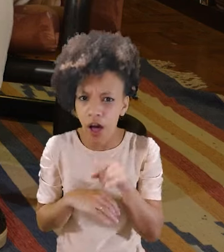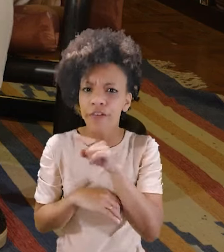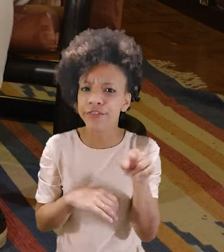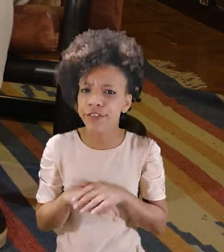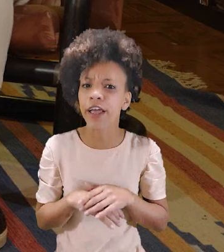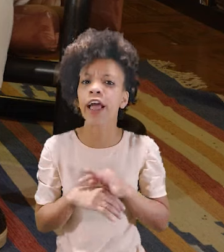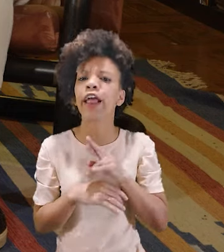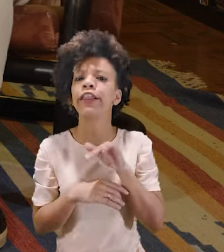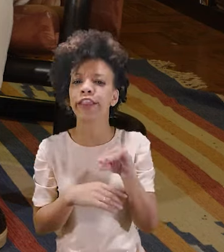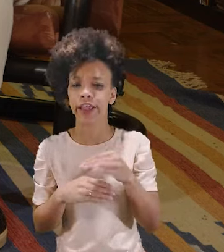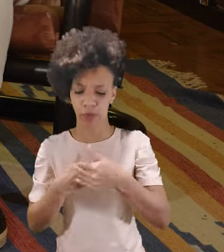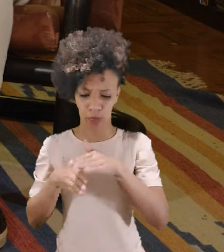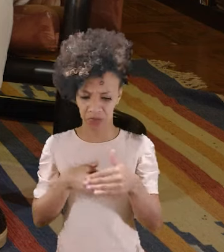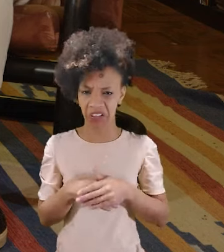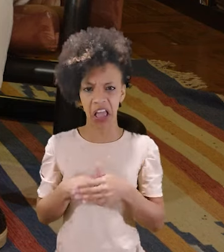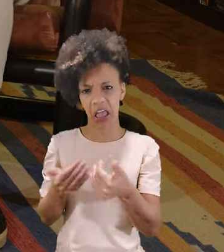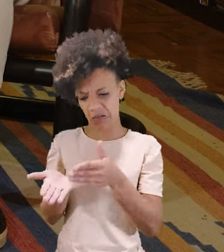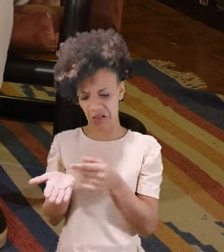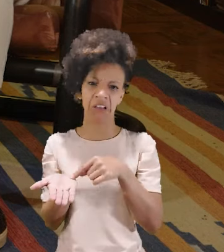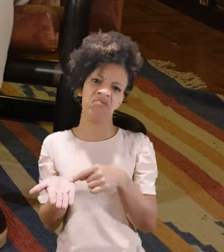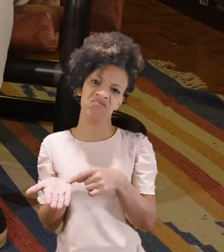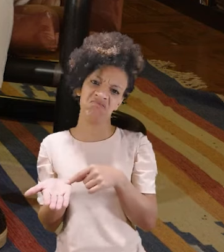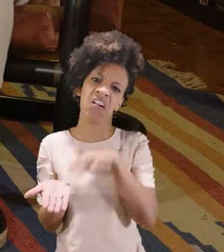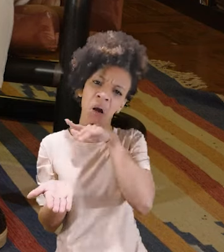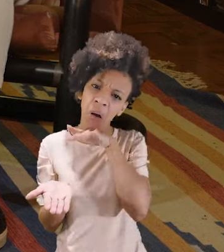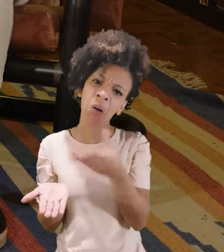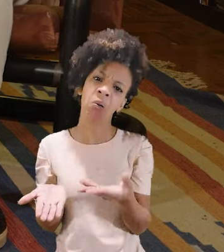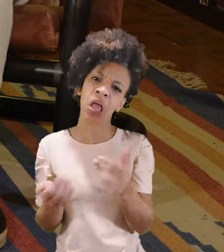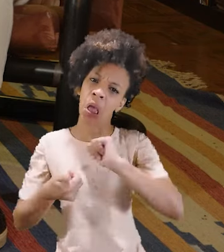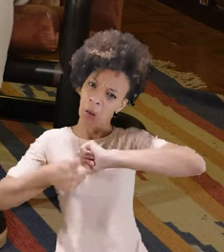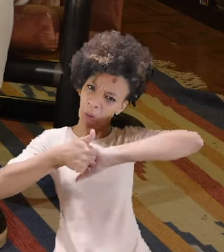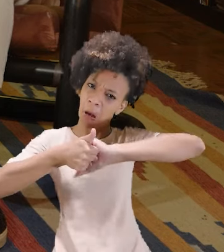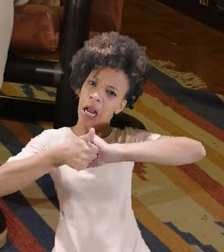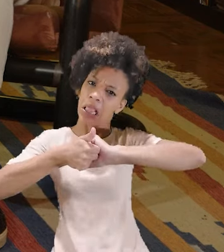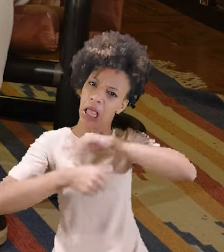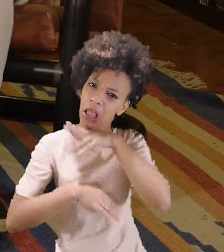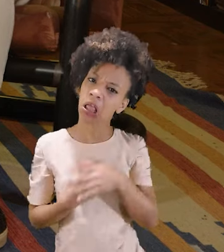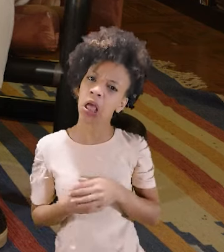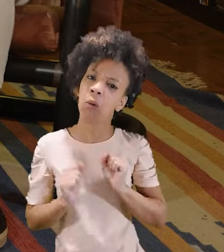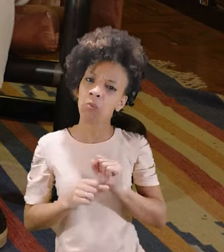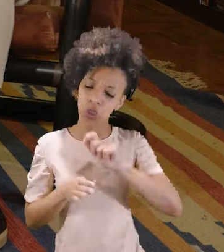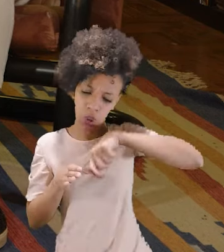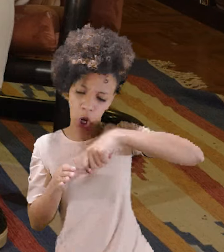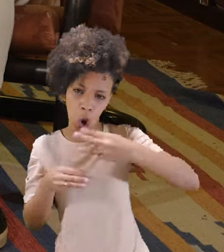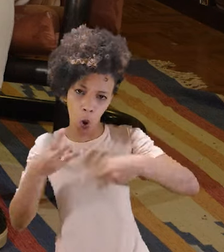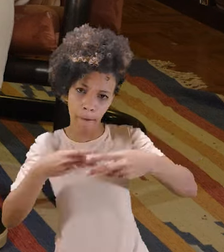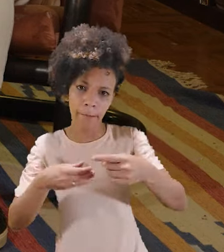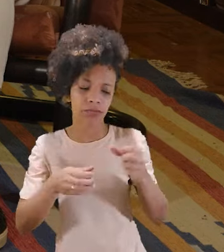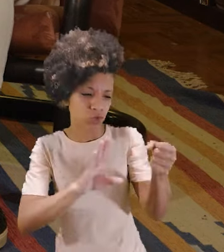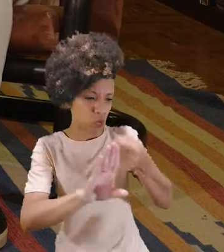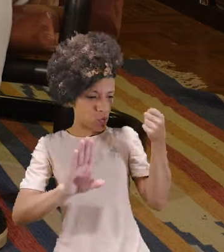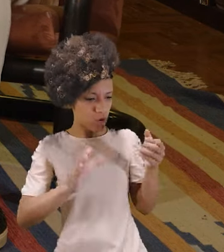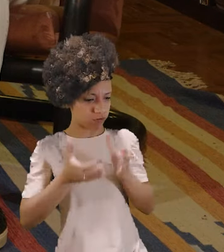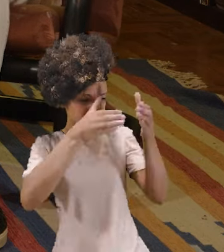foi só aí que faz o trio aqui de coisa embalagem ruim podia ser tipo um cabelo rápido falar já é um Campinas Cadê